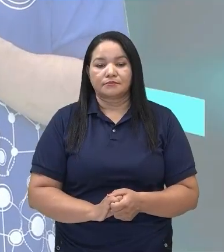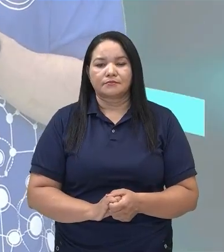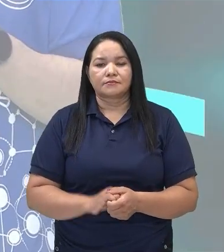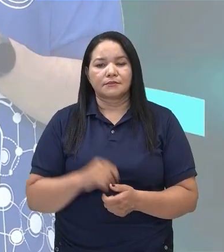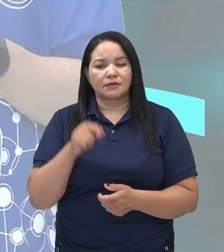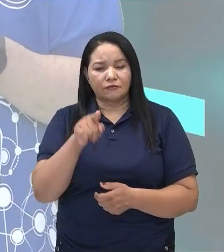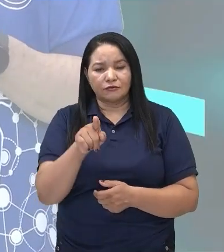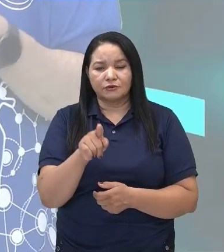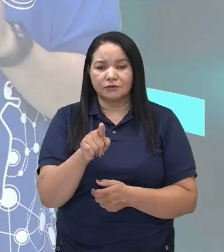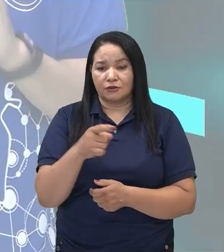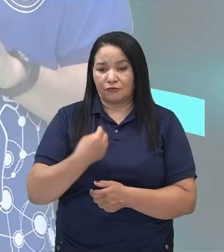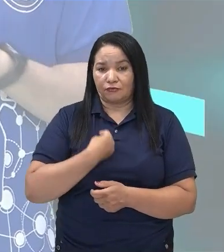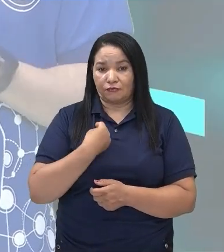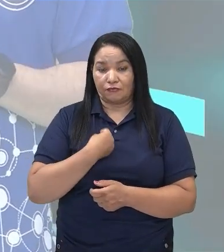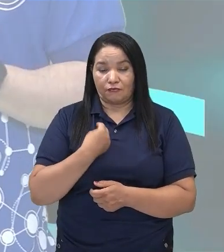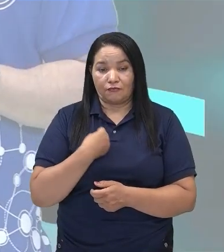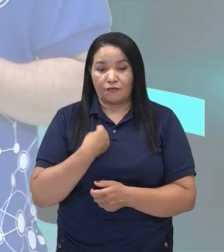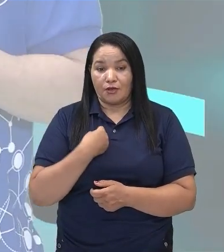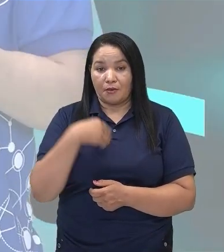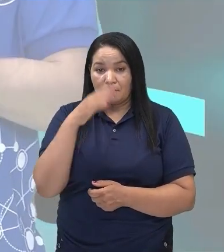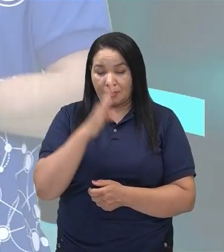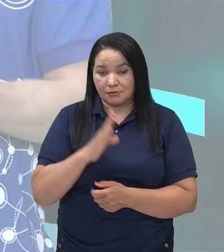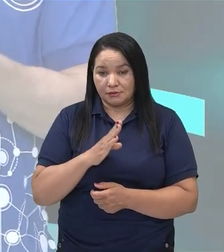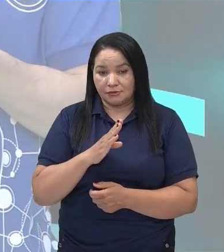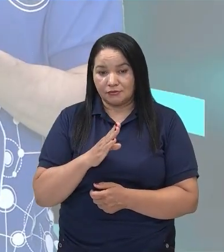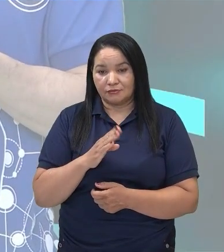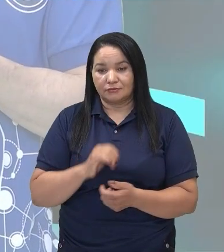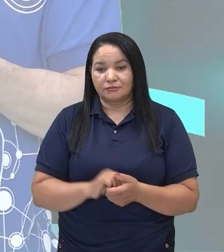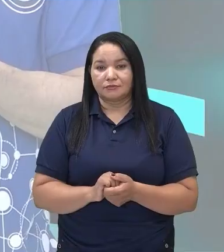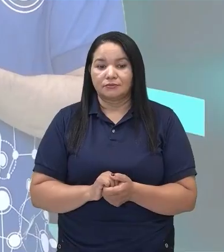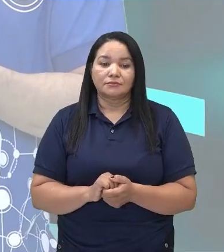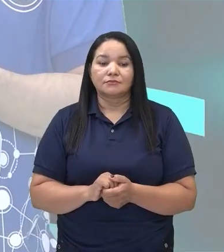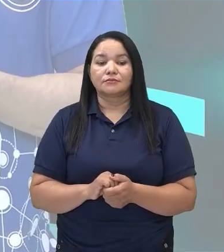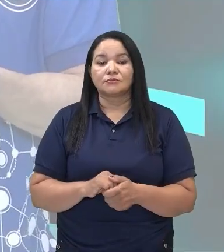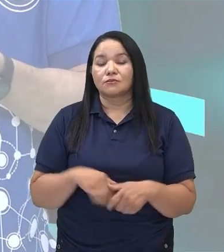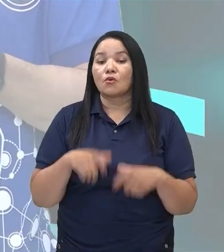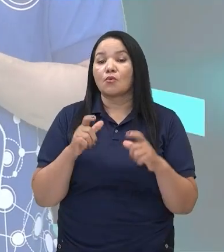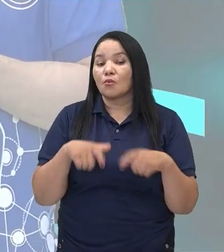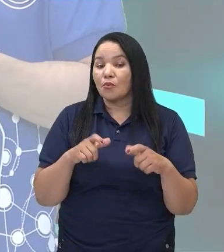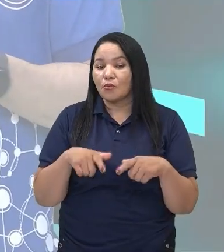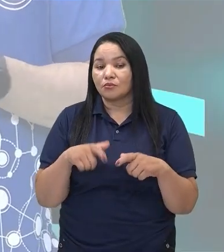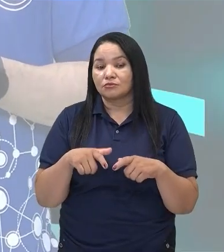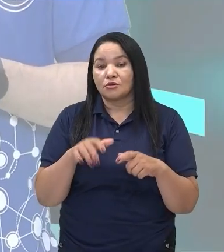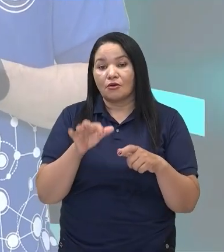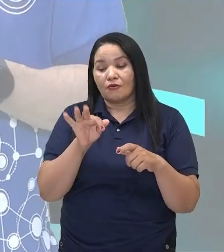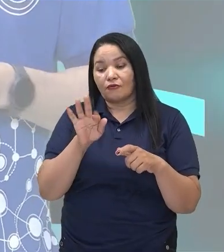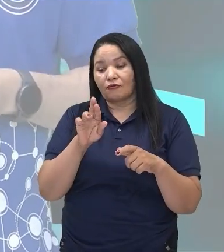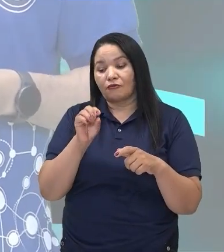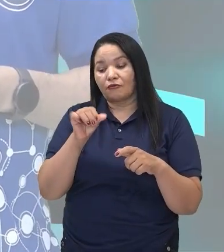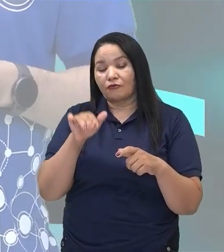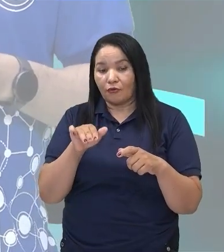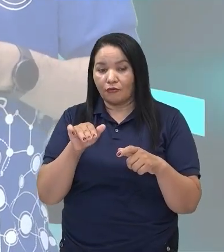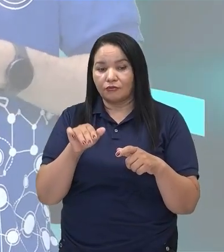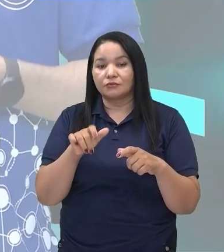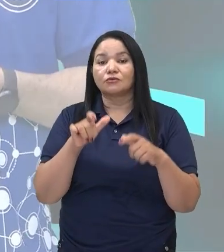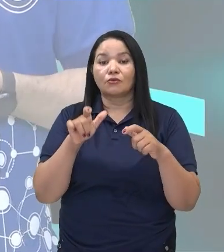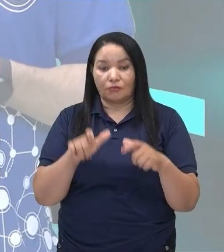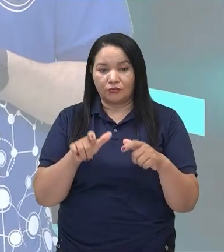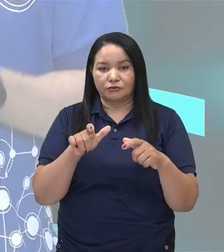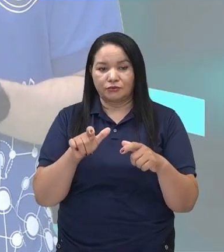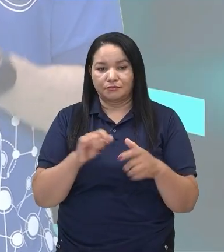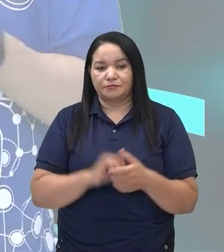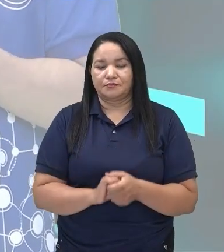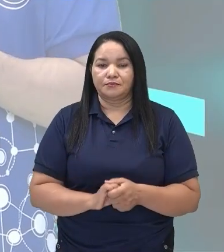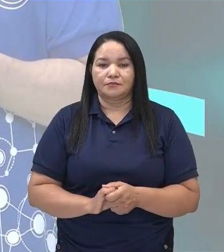do Brasil, você nasceu no Brasil, então a palavrinha from é de onde, né? Algo vem, de onde alguém é. You are